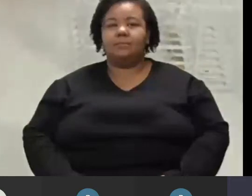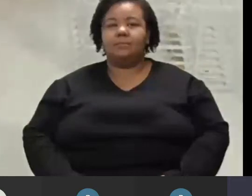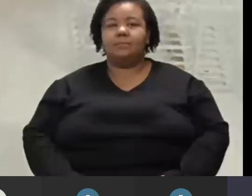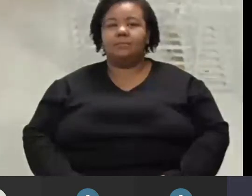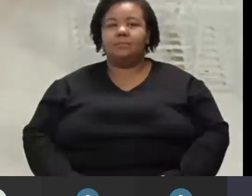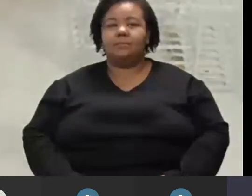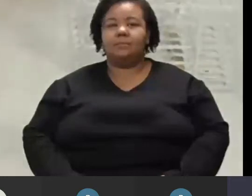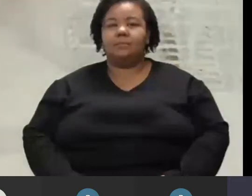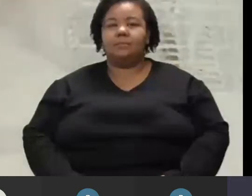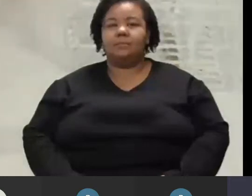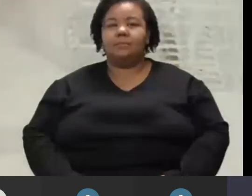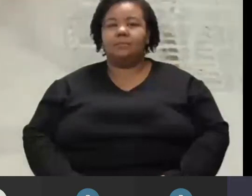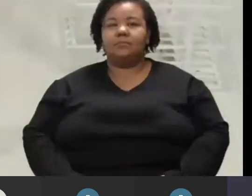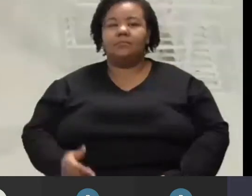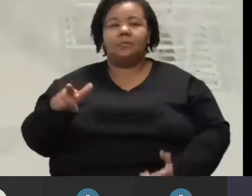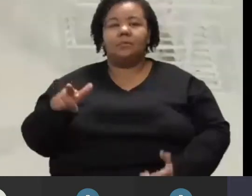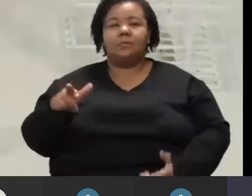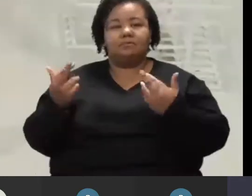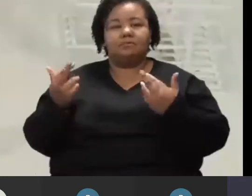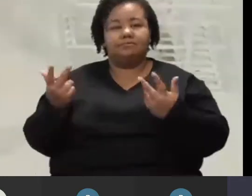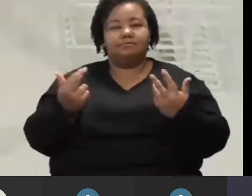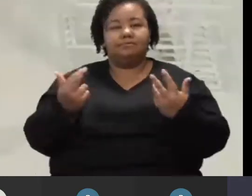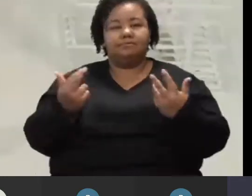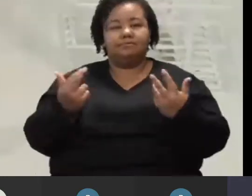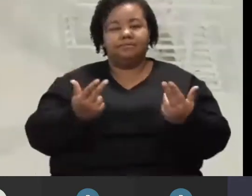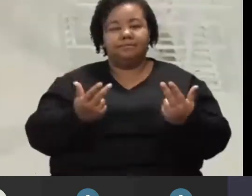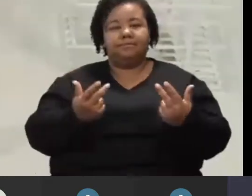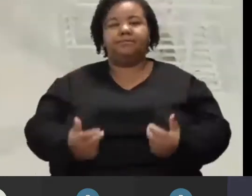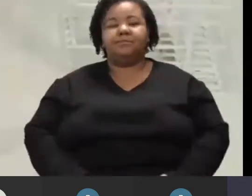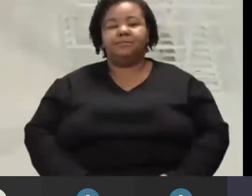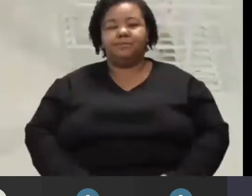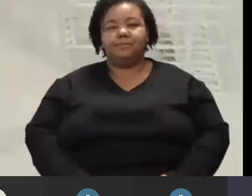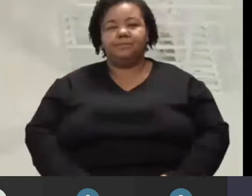E aí pega a outra lamínula e cobre a outra lâmina.